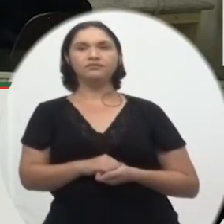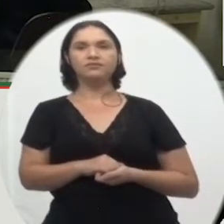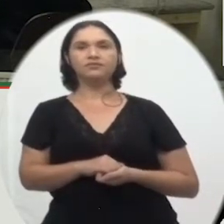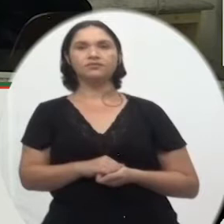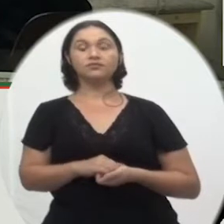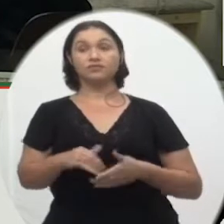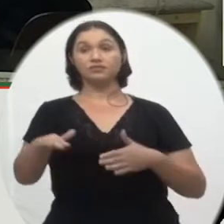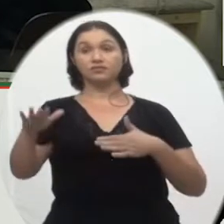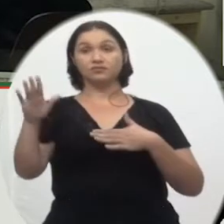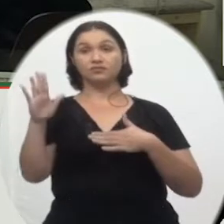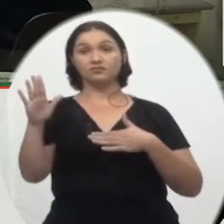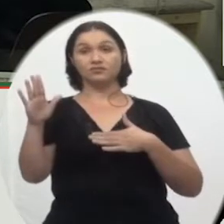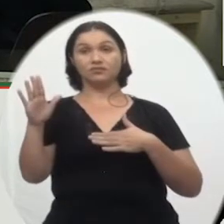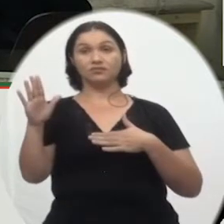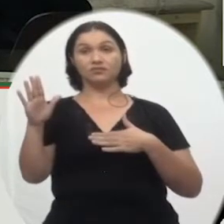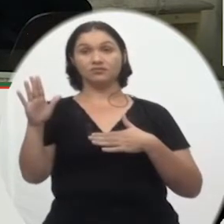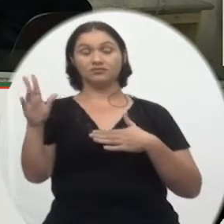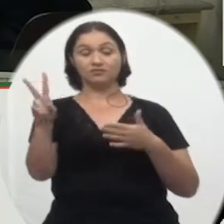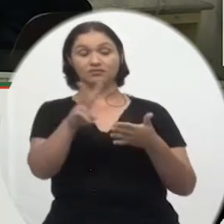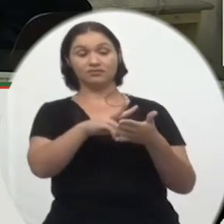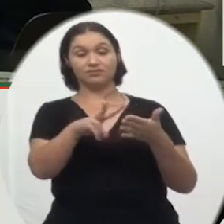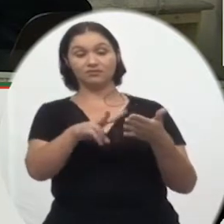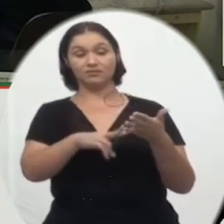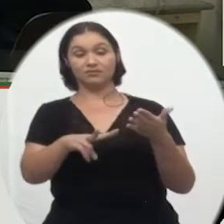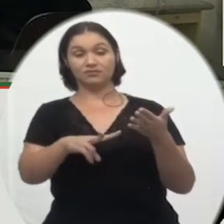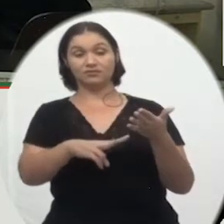Prometo com a leitura dinâmica.